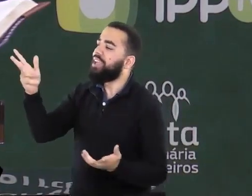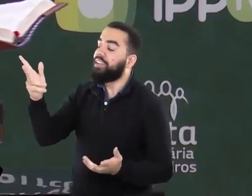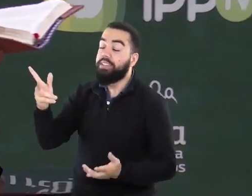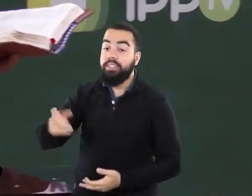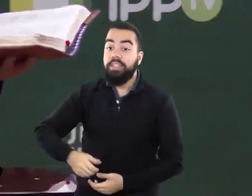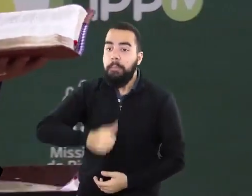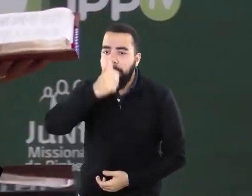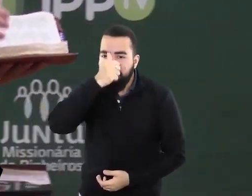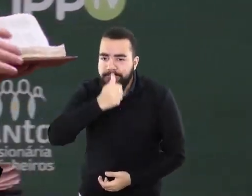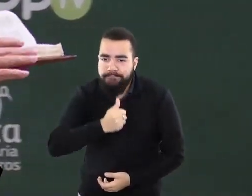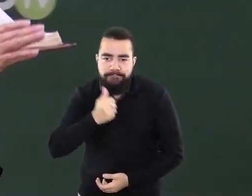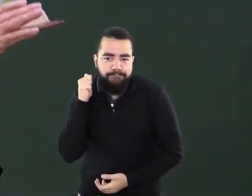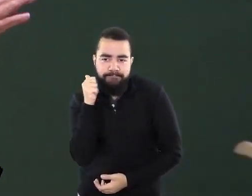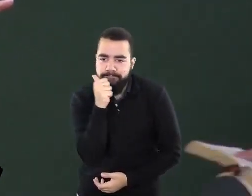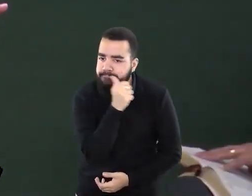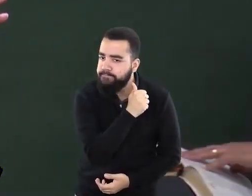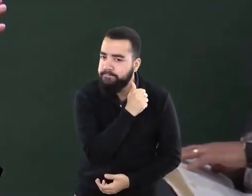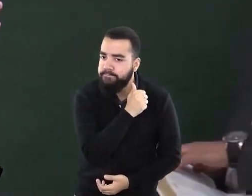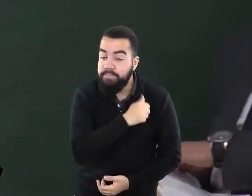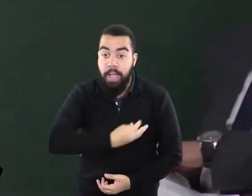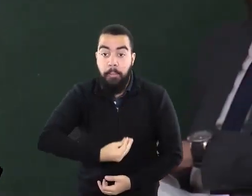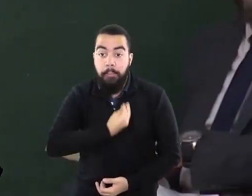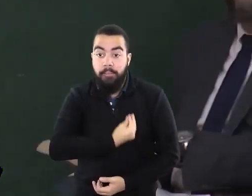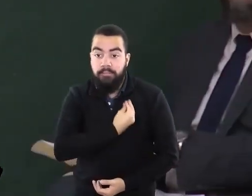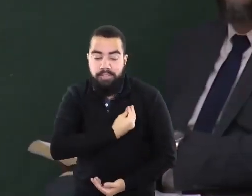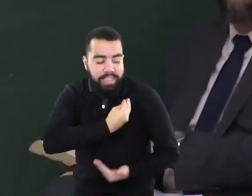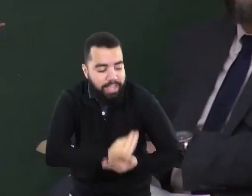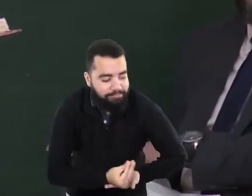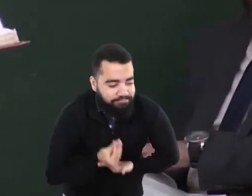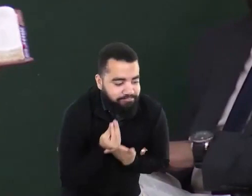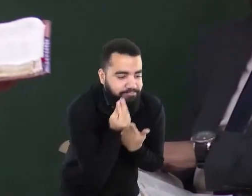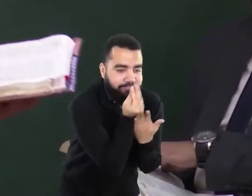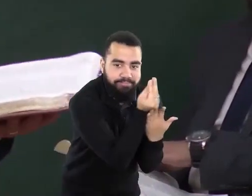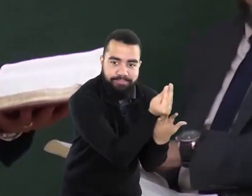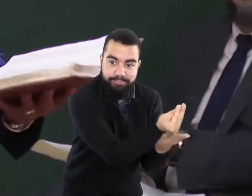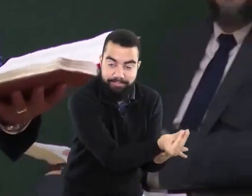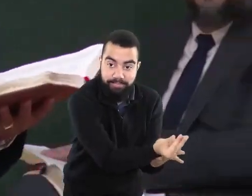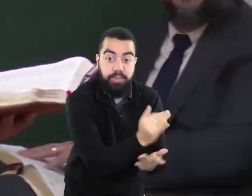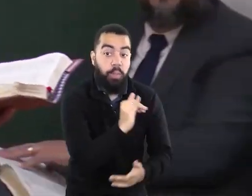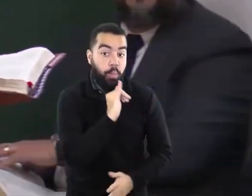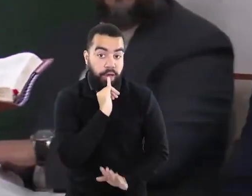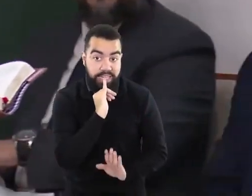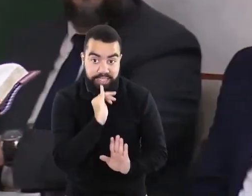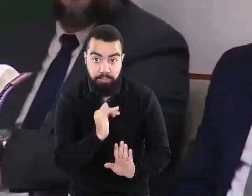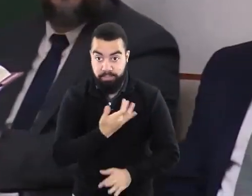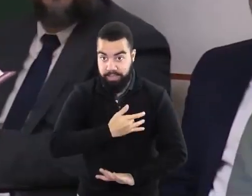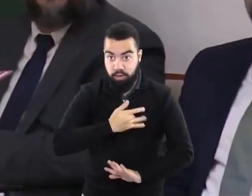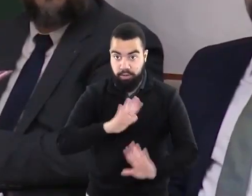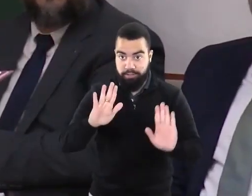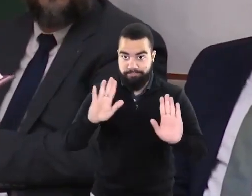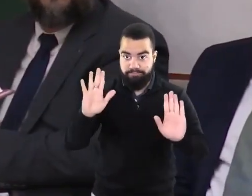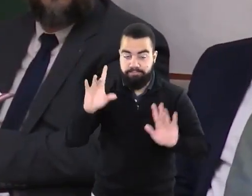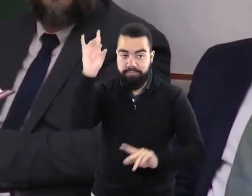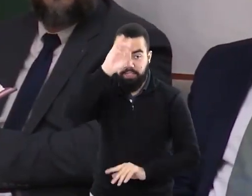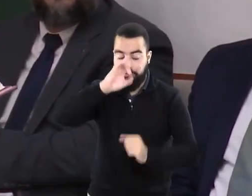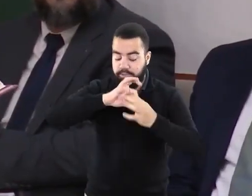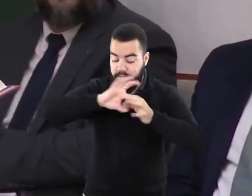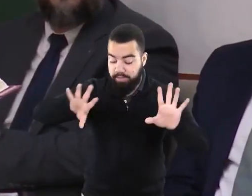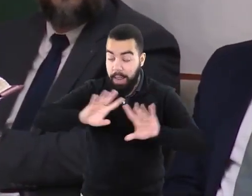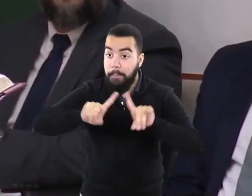Deixa eu fazer uma perguntinha. Se chega, espero que não chegue nunca, chega um assaltante dentro da sua casa, o que você